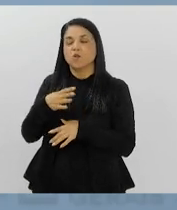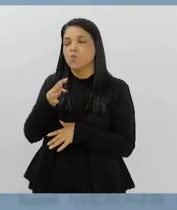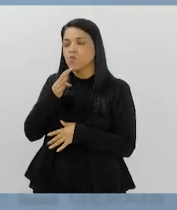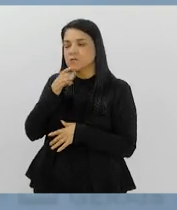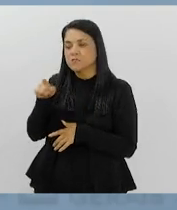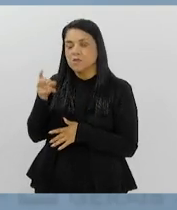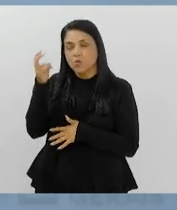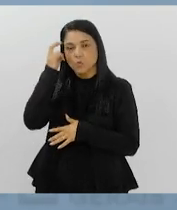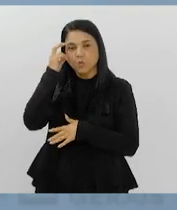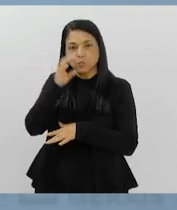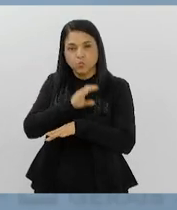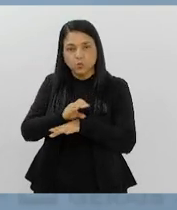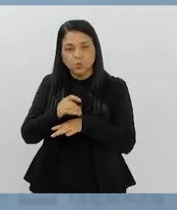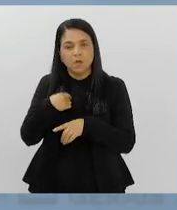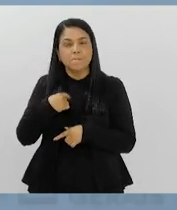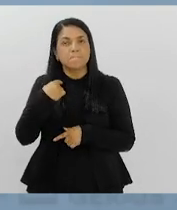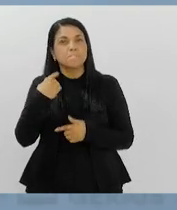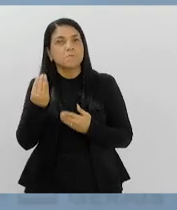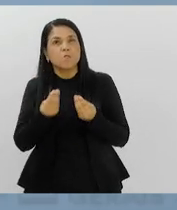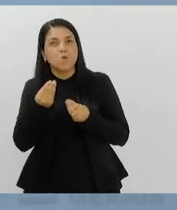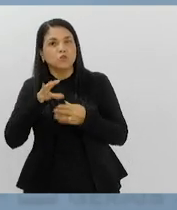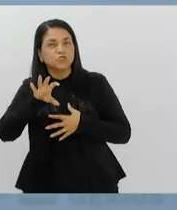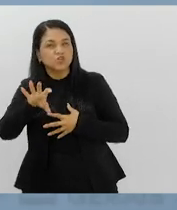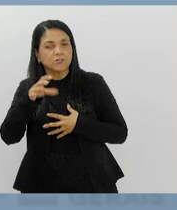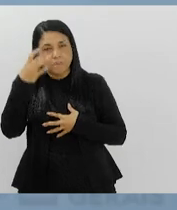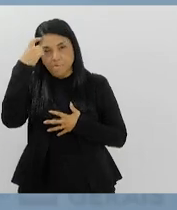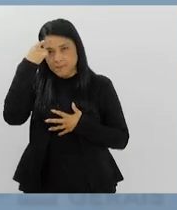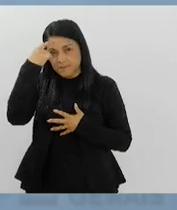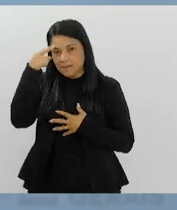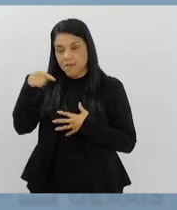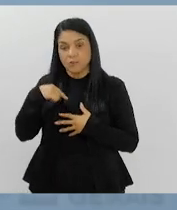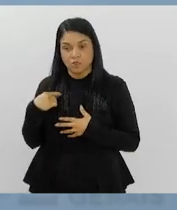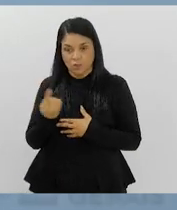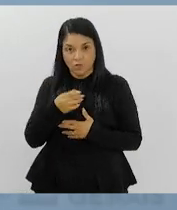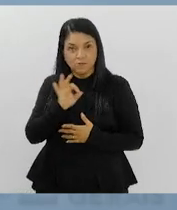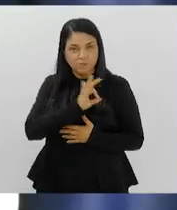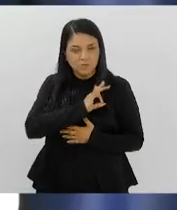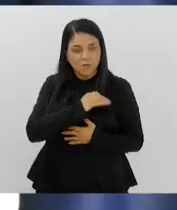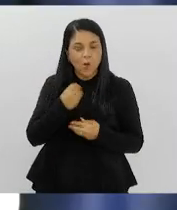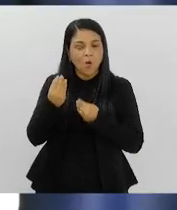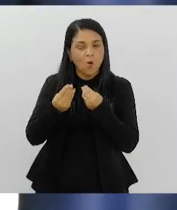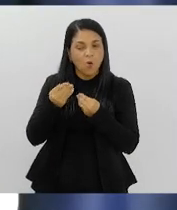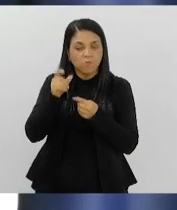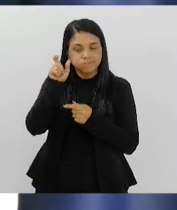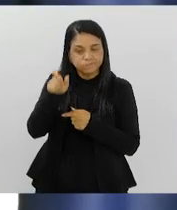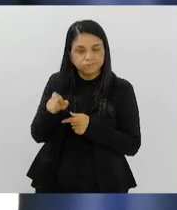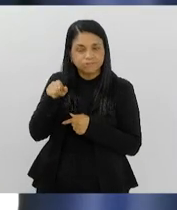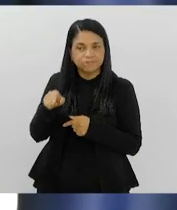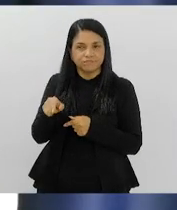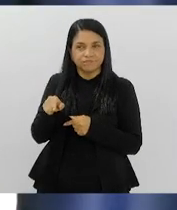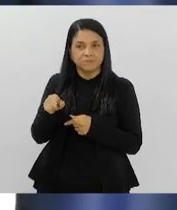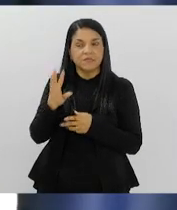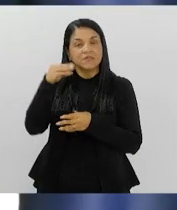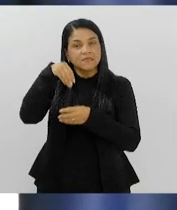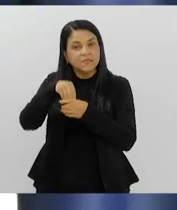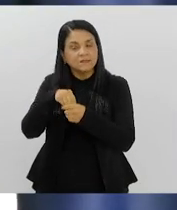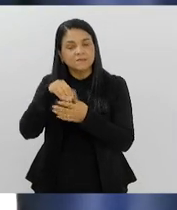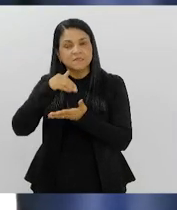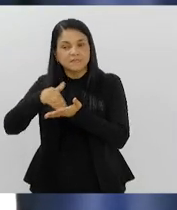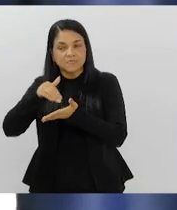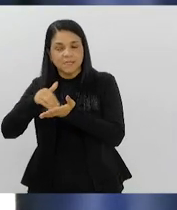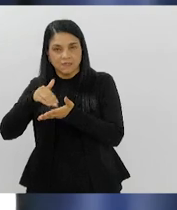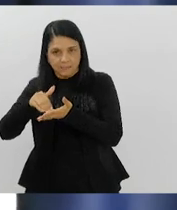cultura institucional, seu modo de pensar. Então, para nós, policiais, entendemos o que que passa, né, dentro da Secretaria de Educação, lato